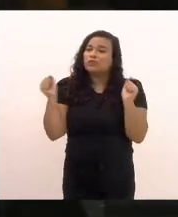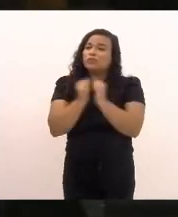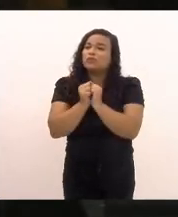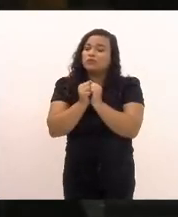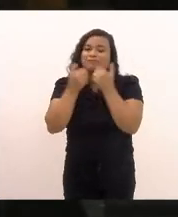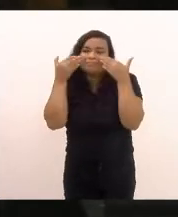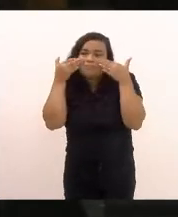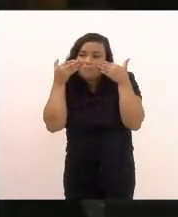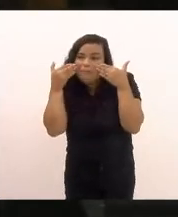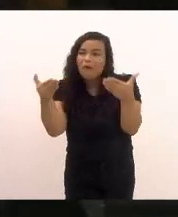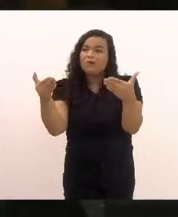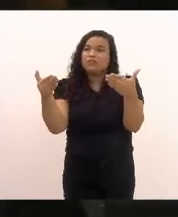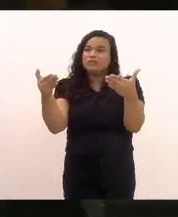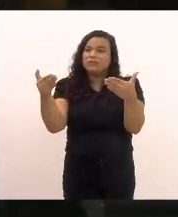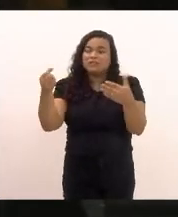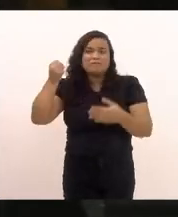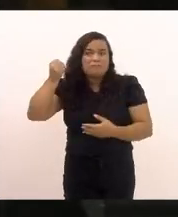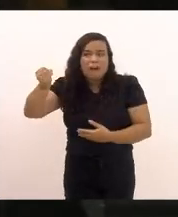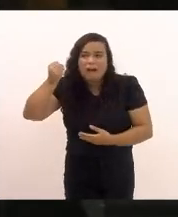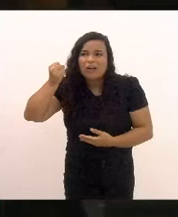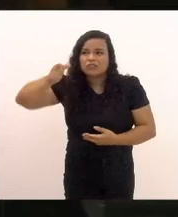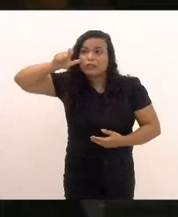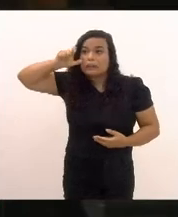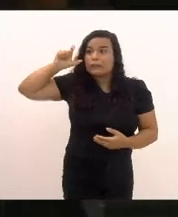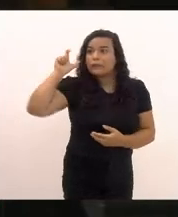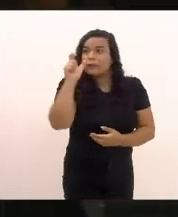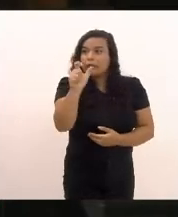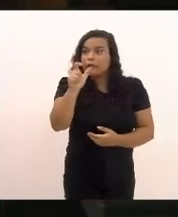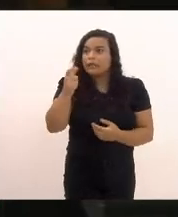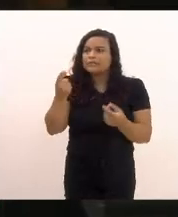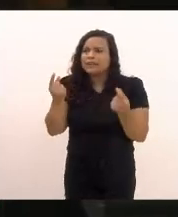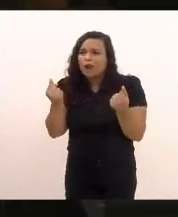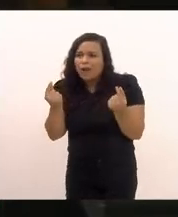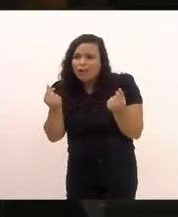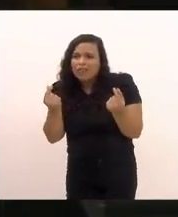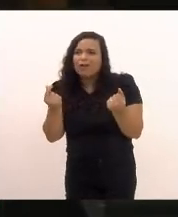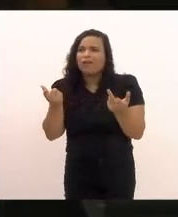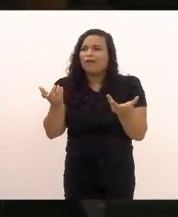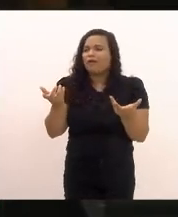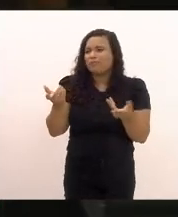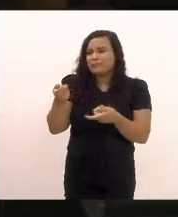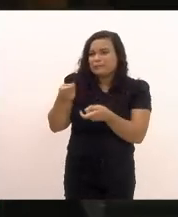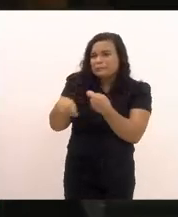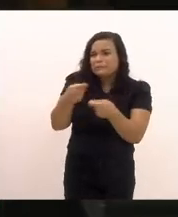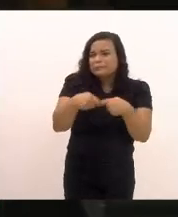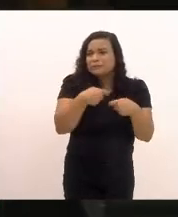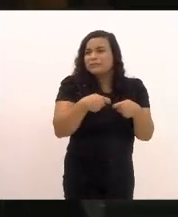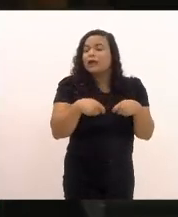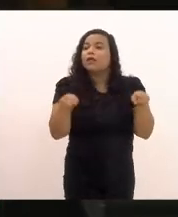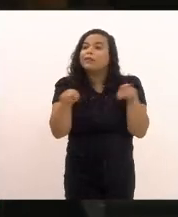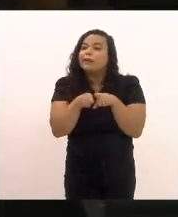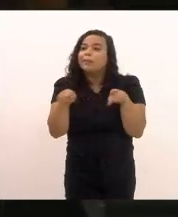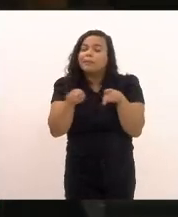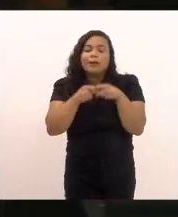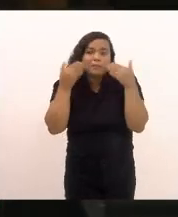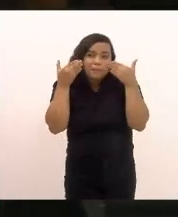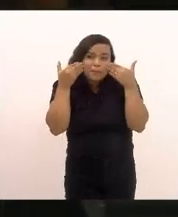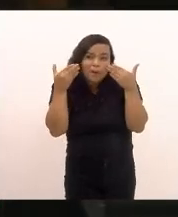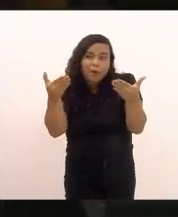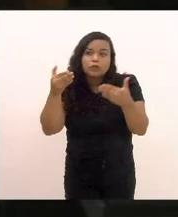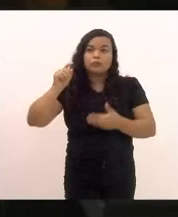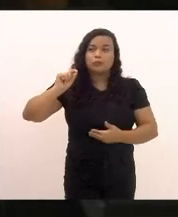evidencia-se todos os interesses econômicos mas evidencia-se